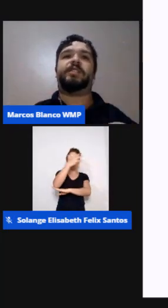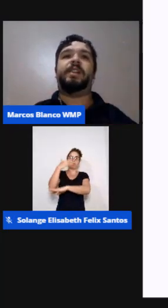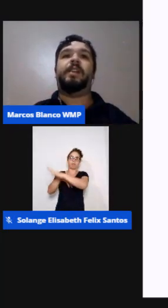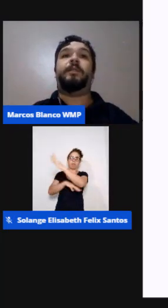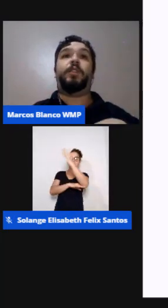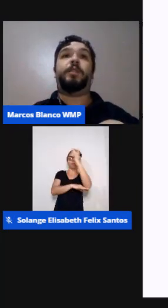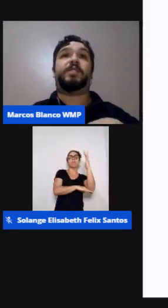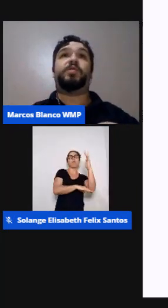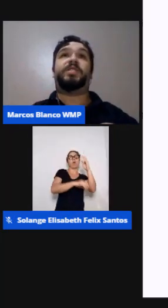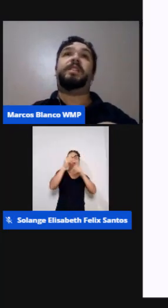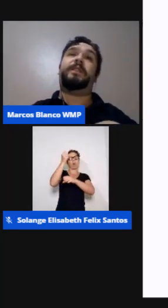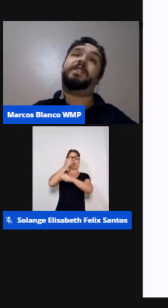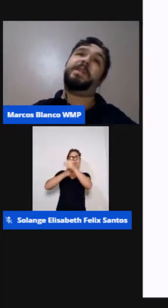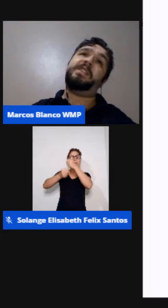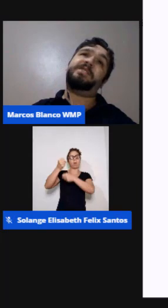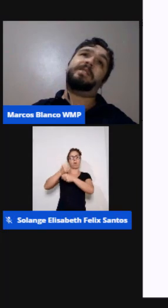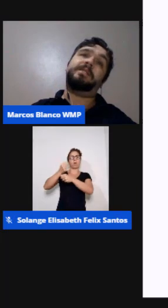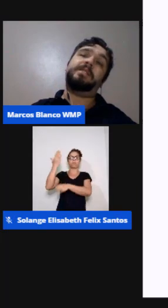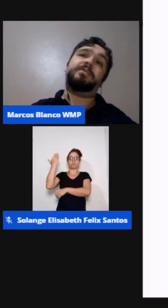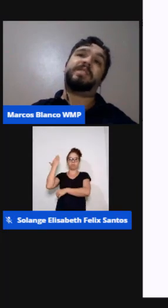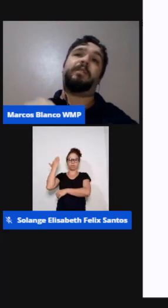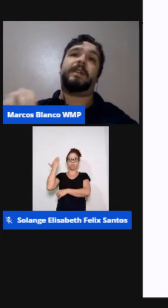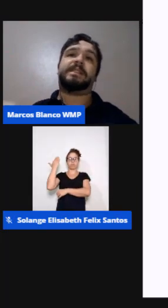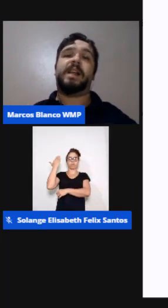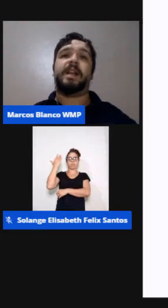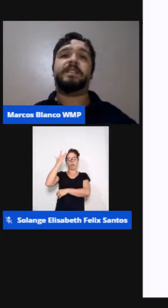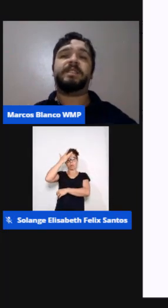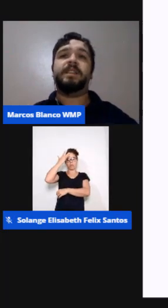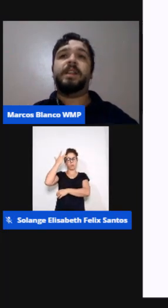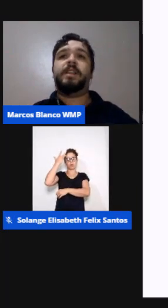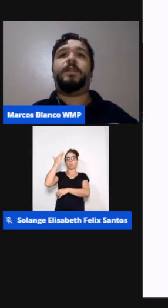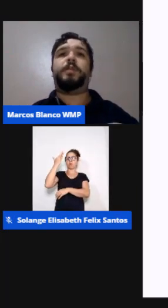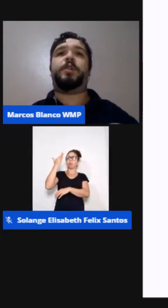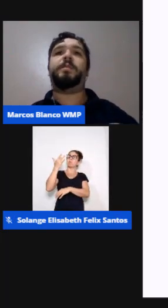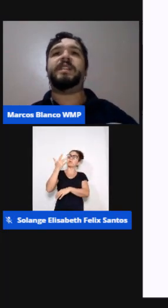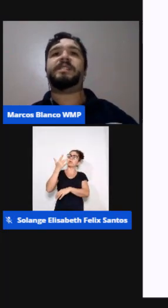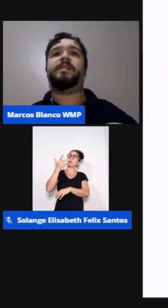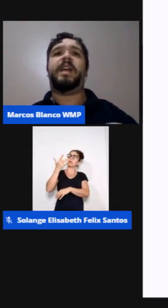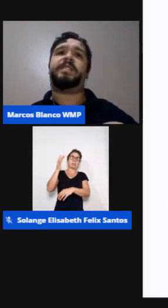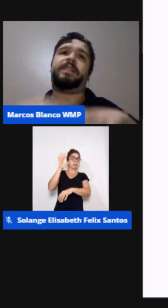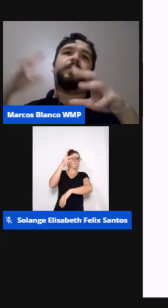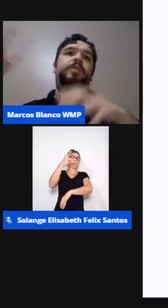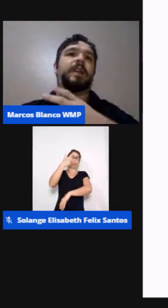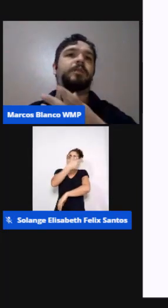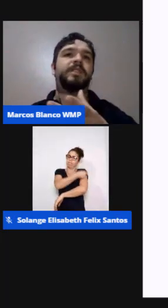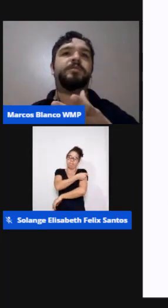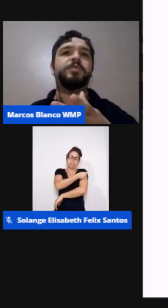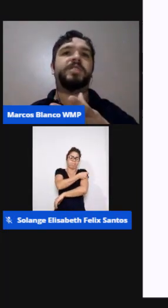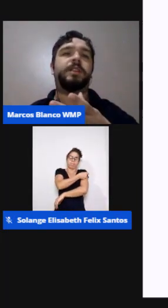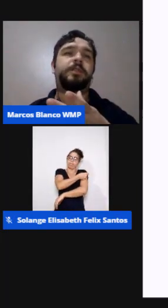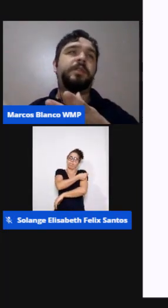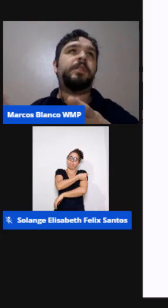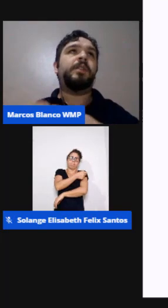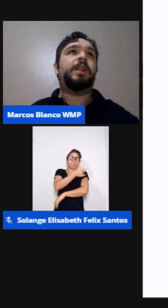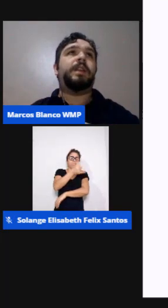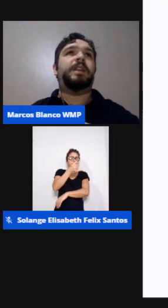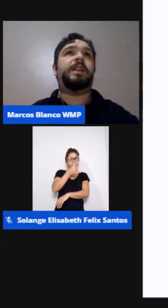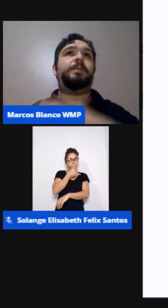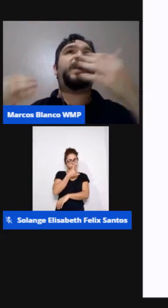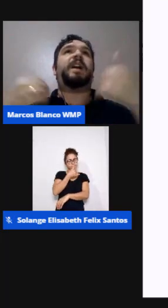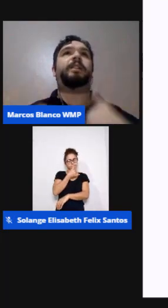alguns anos atrás foram pessoas que, infelizmente, não estavam vacinadas e foram para um ambiente silvestre, entraram em contato com esses